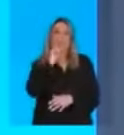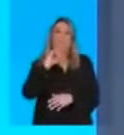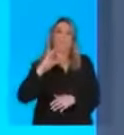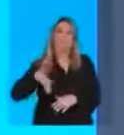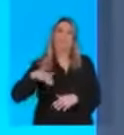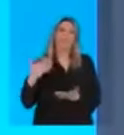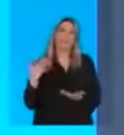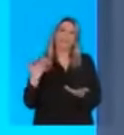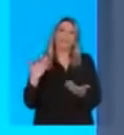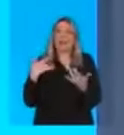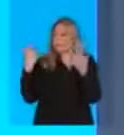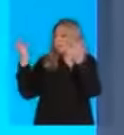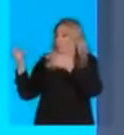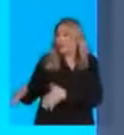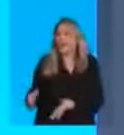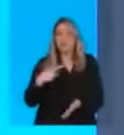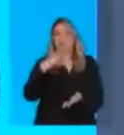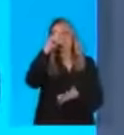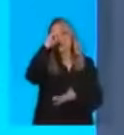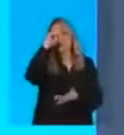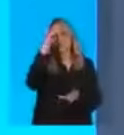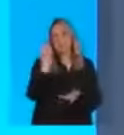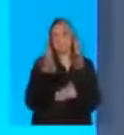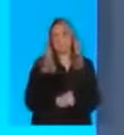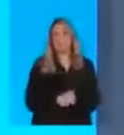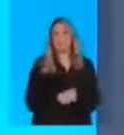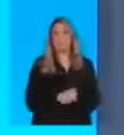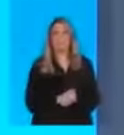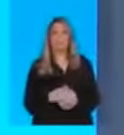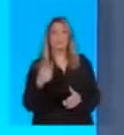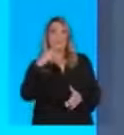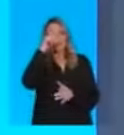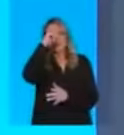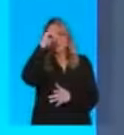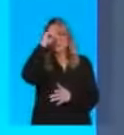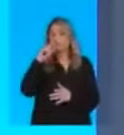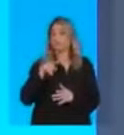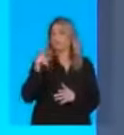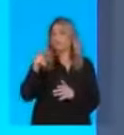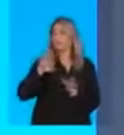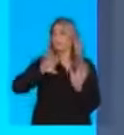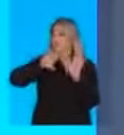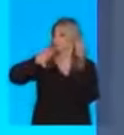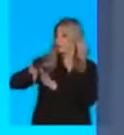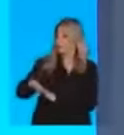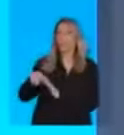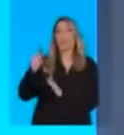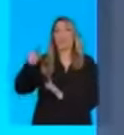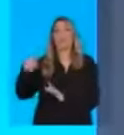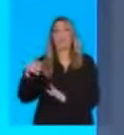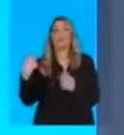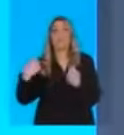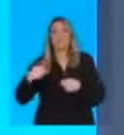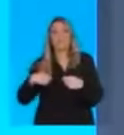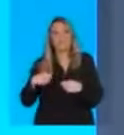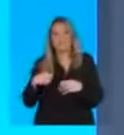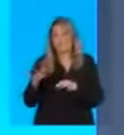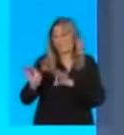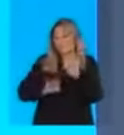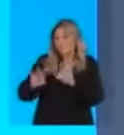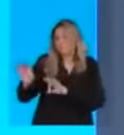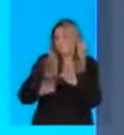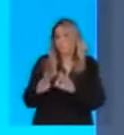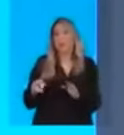abandonados nos hospitais municipais Hospital Pedro I municipalizado que foi pro modelo os que nós vamos enfrentar nós não concordamos